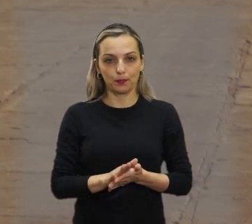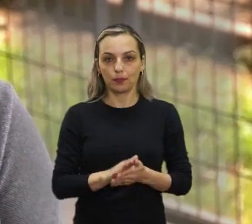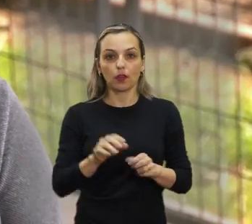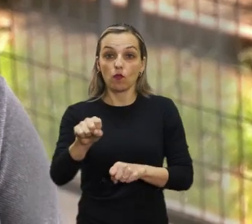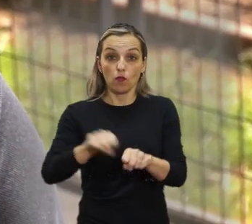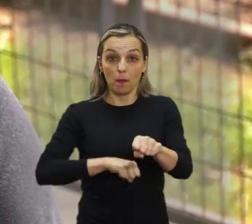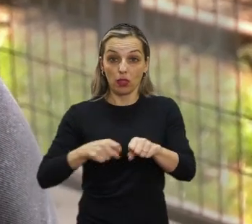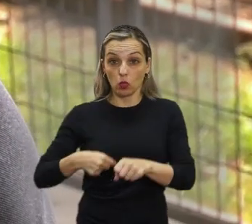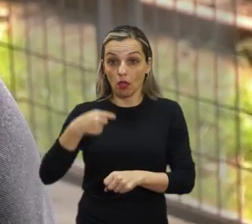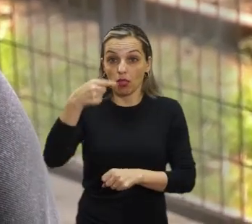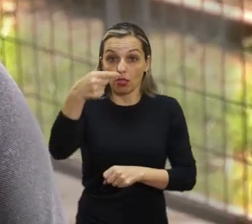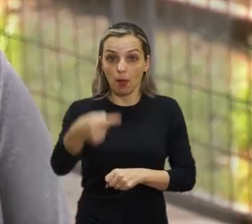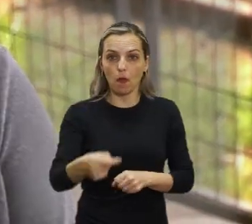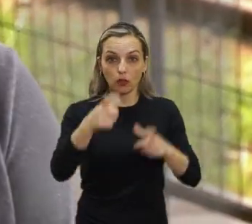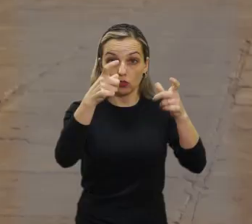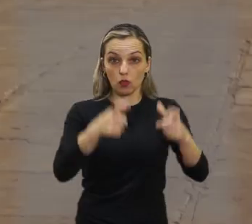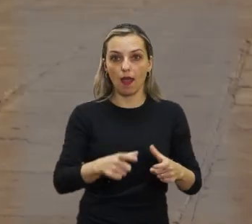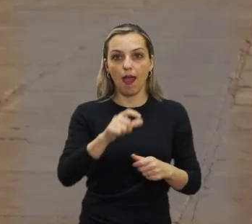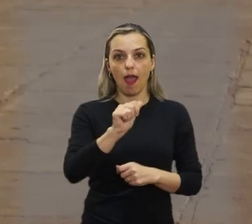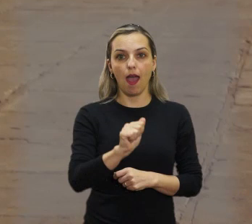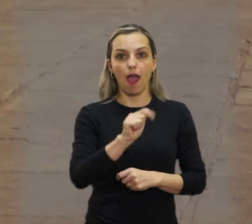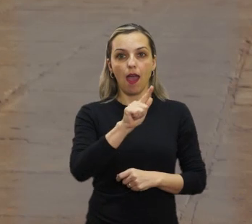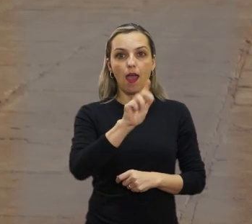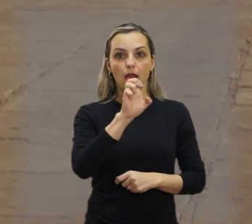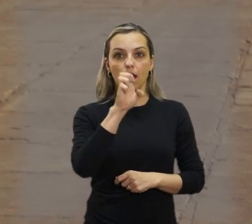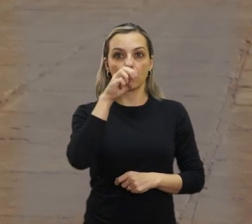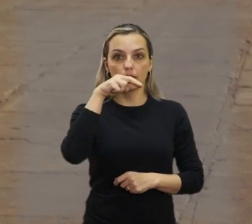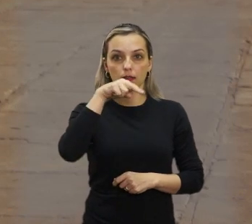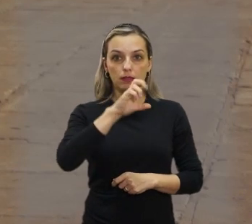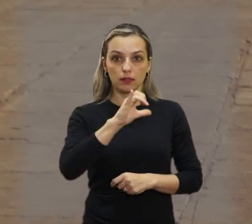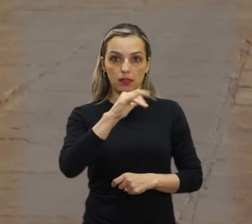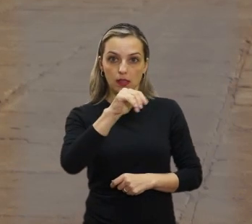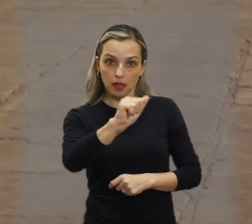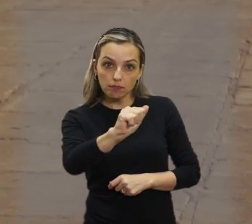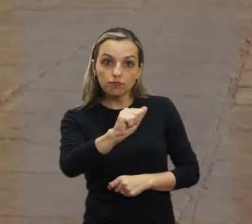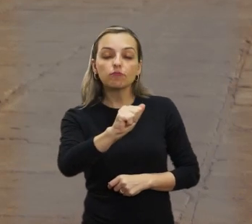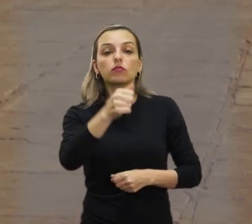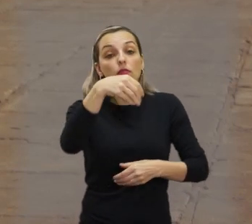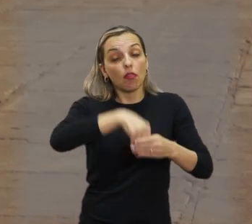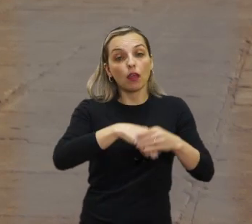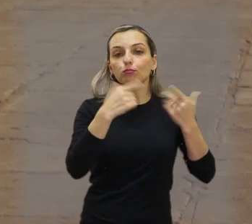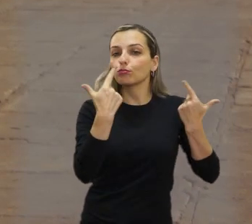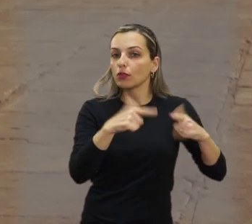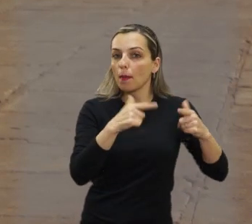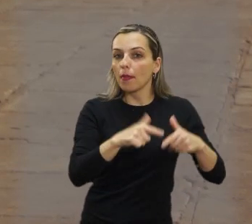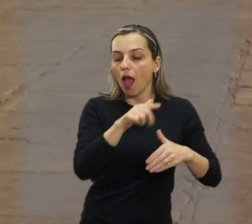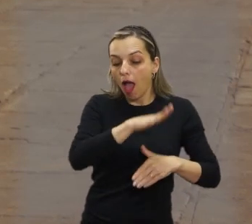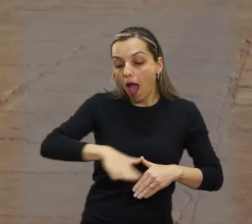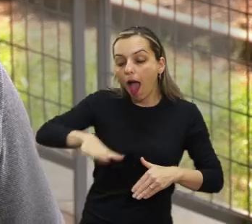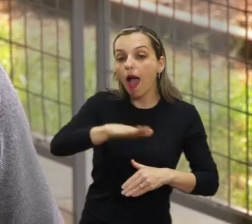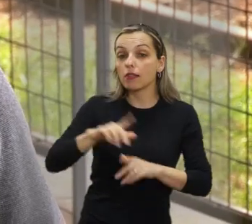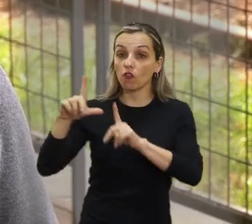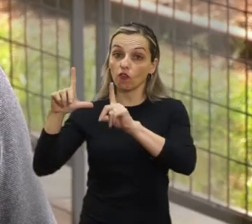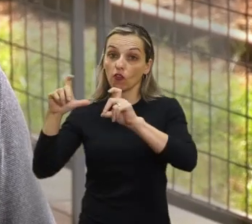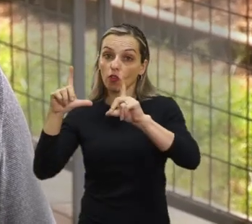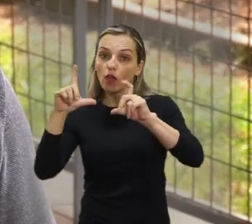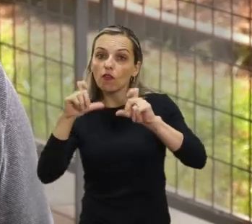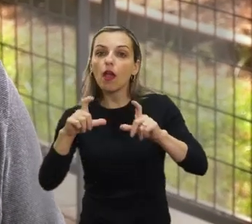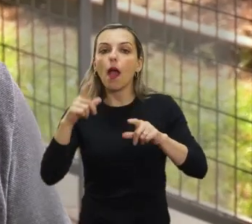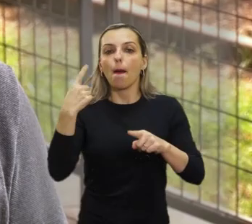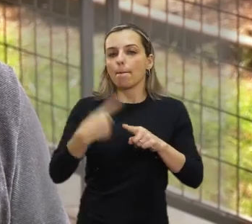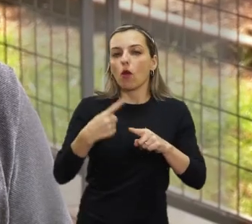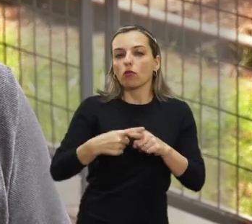trabalhando como ilustrador até então. E aí, me formando, eu fui trabalhar em agências. Coincidentemente, por gostar